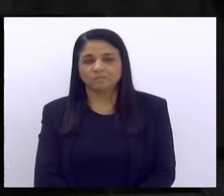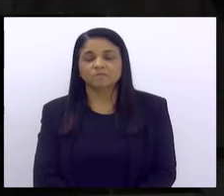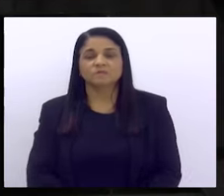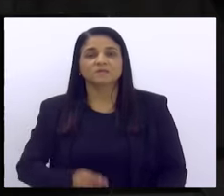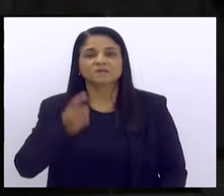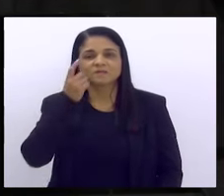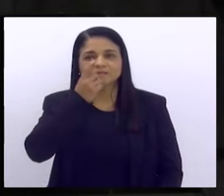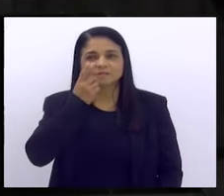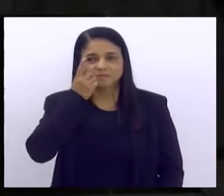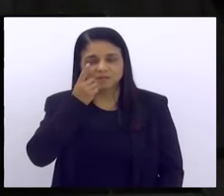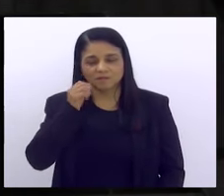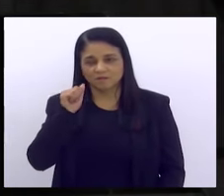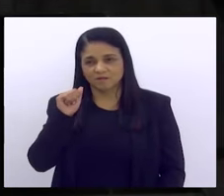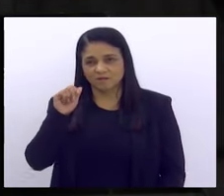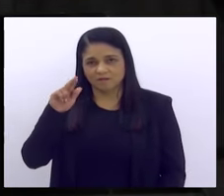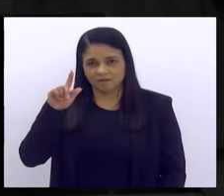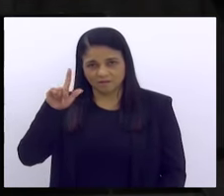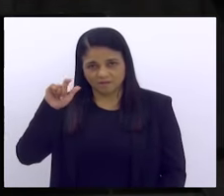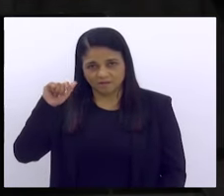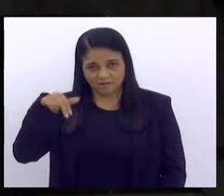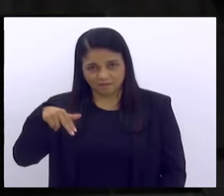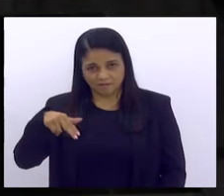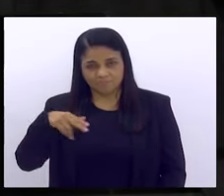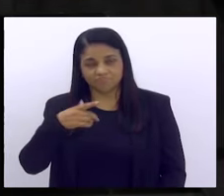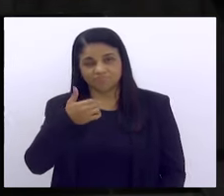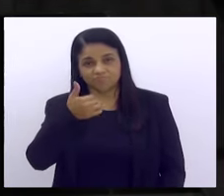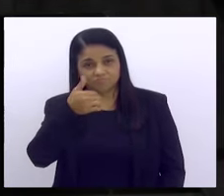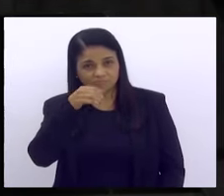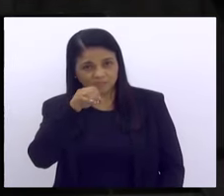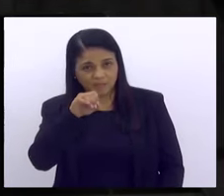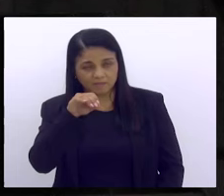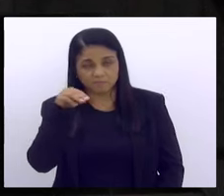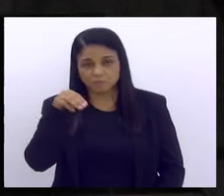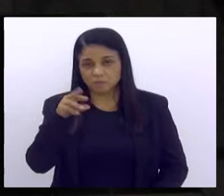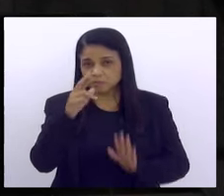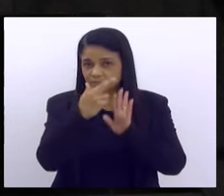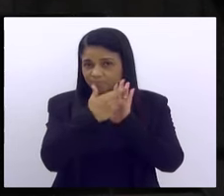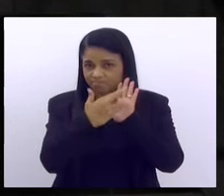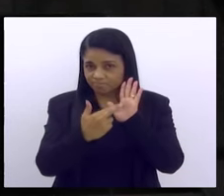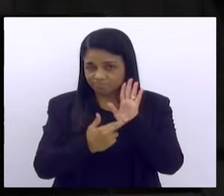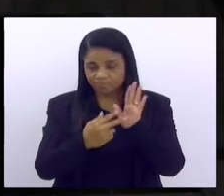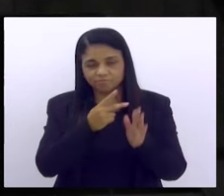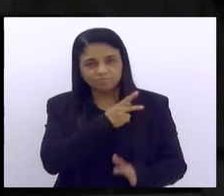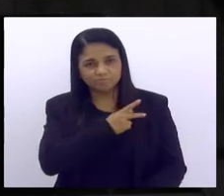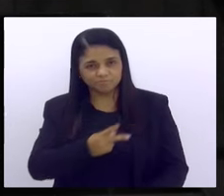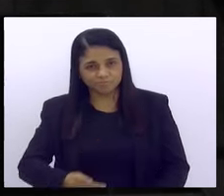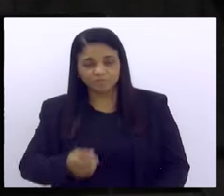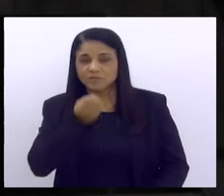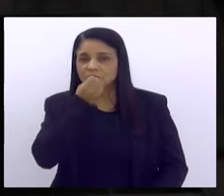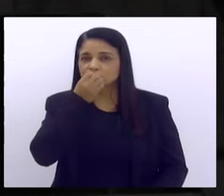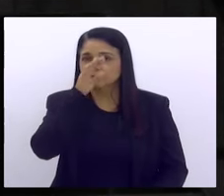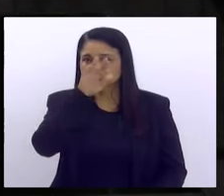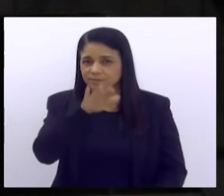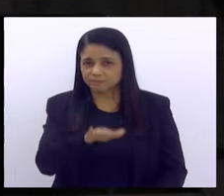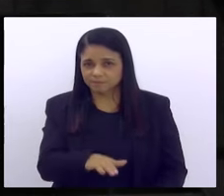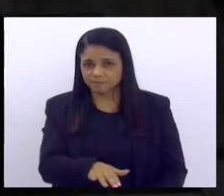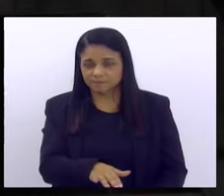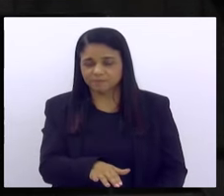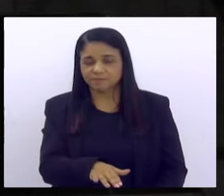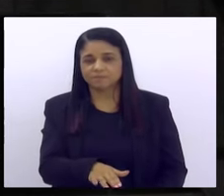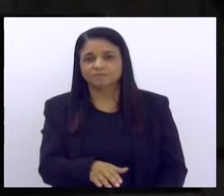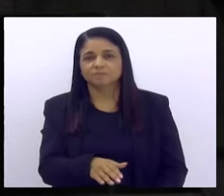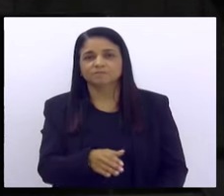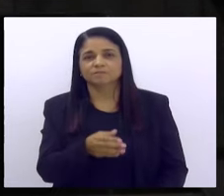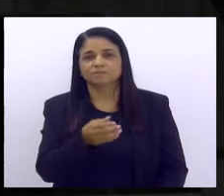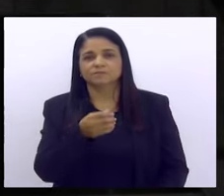Deputado Alan Lopes, você tem 10 minutos regimentais. Senhor presidente, boa tarde. Boa